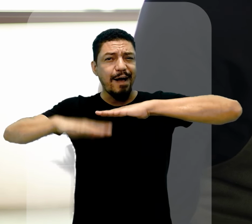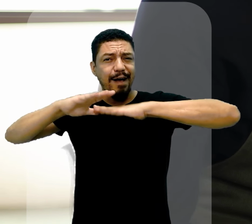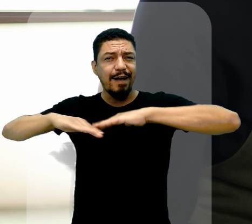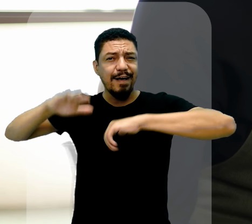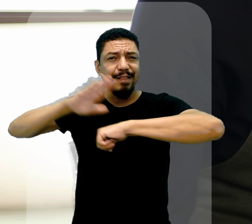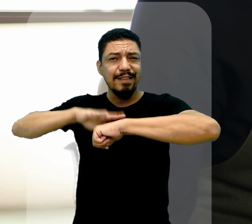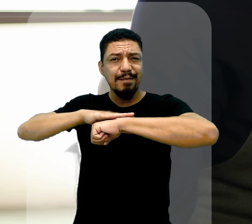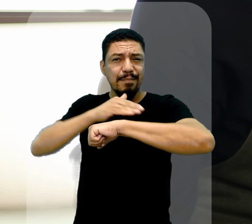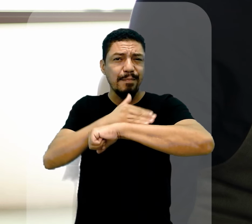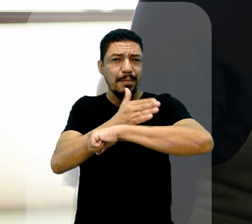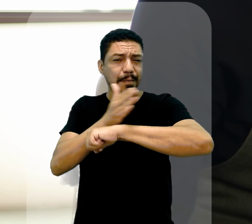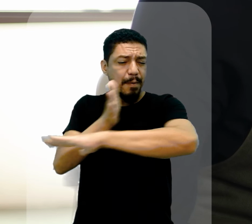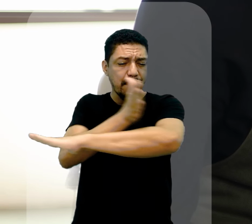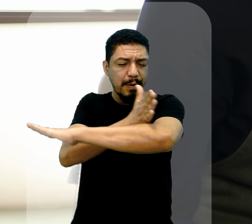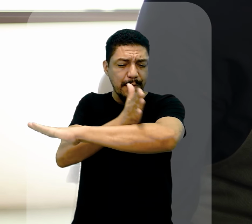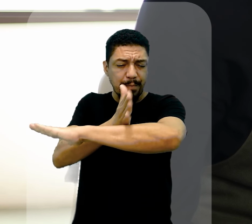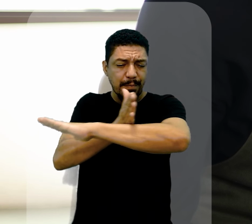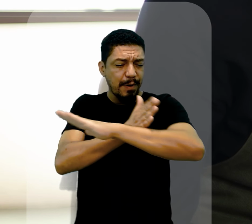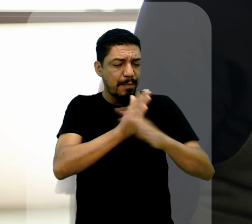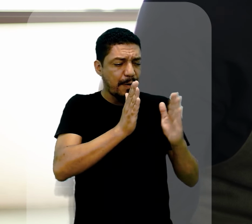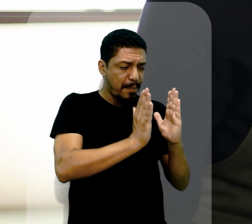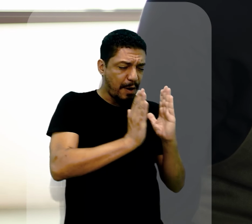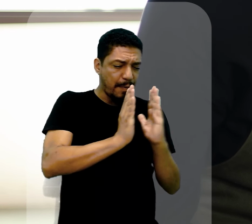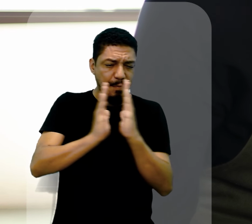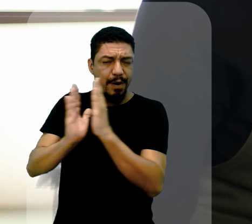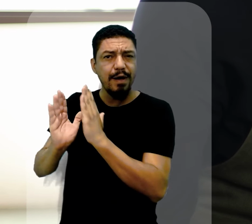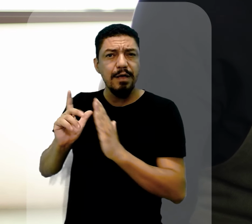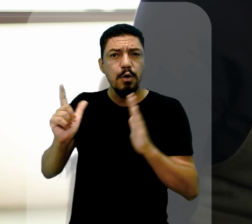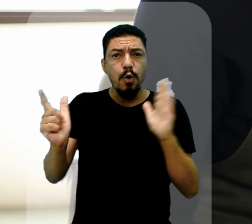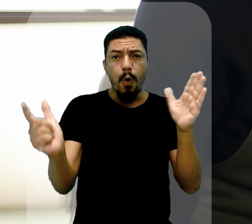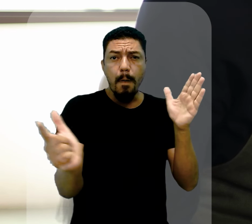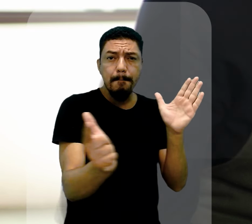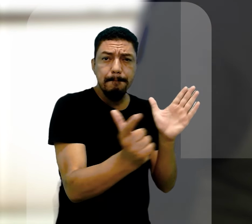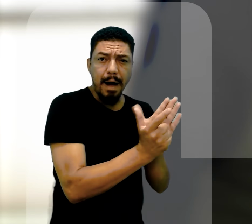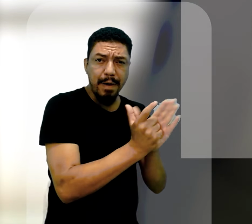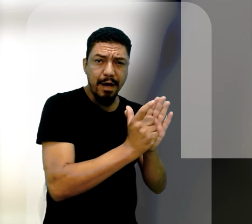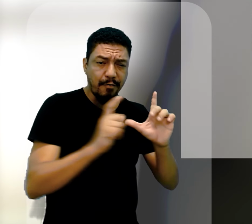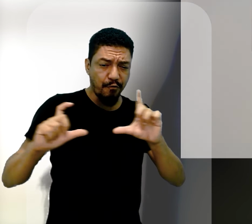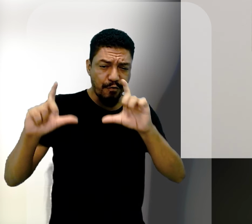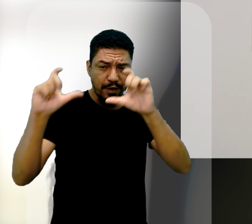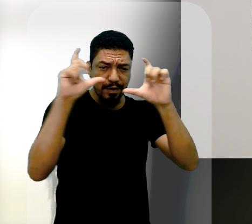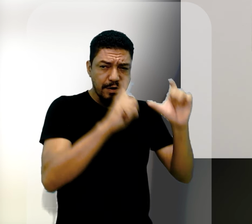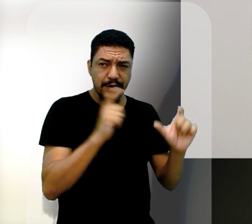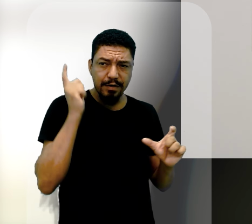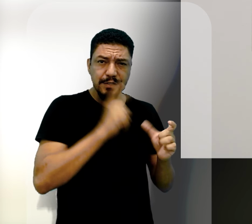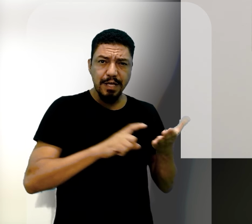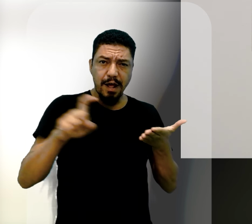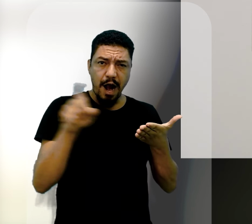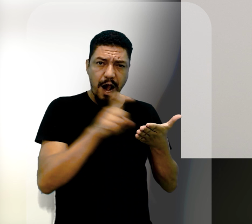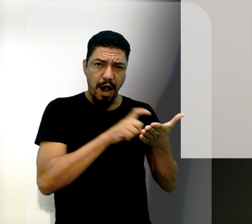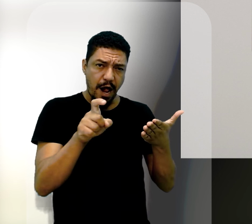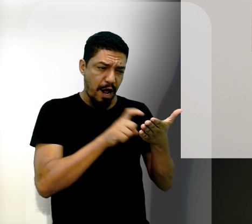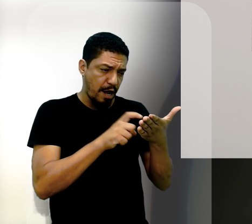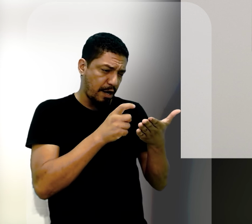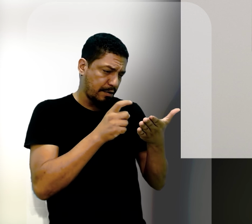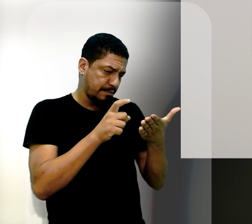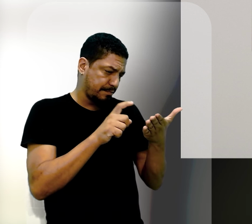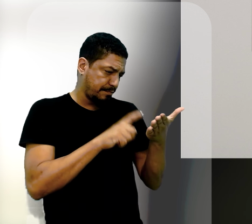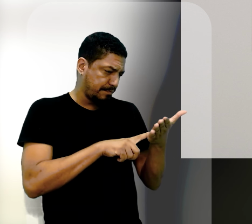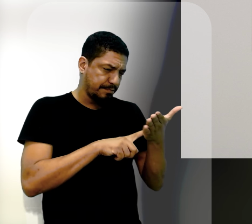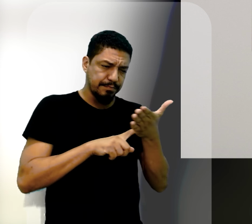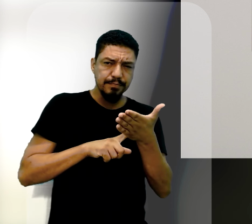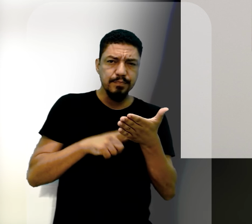cada impressão, né, do papel fotográfico que a gente conhece, que absorve a tinta, do papel